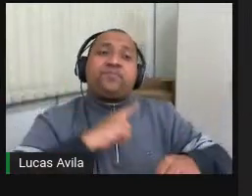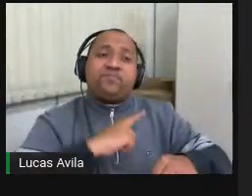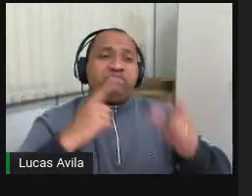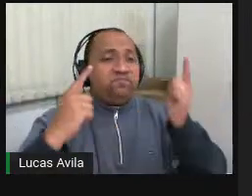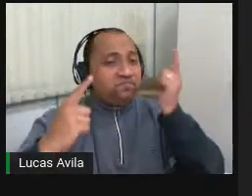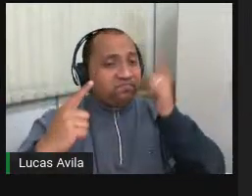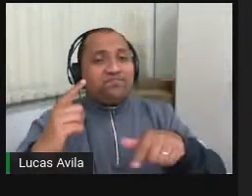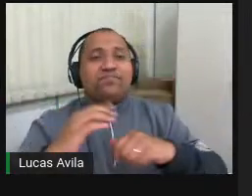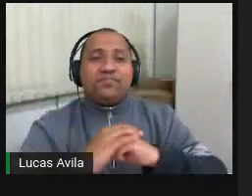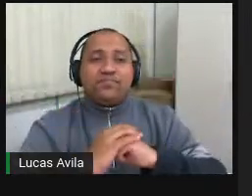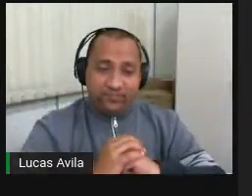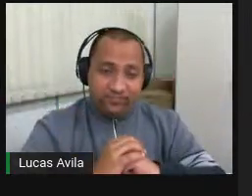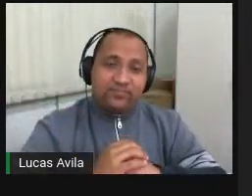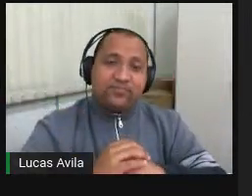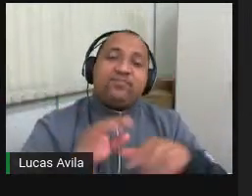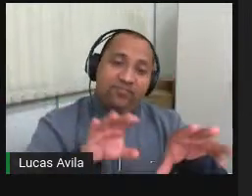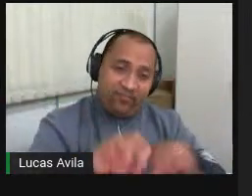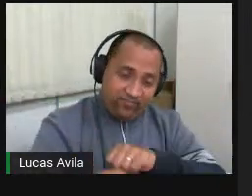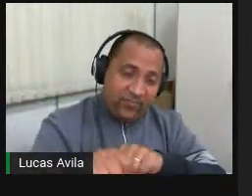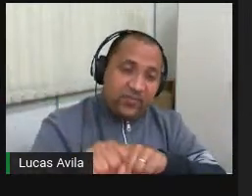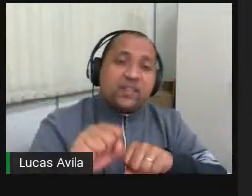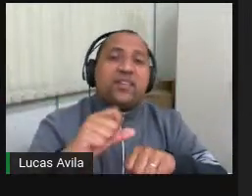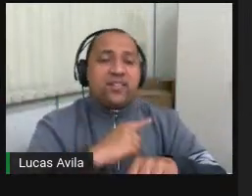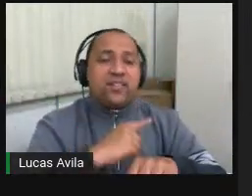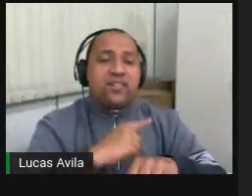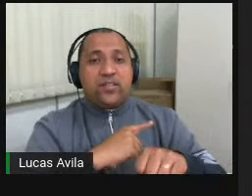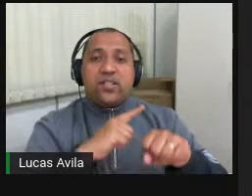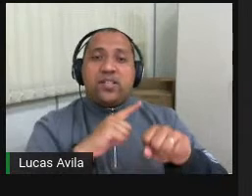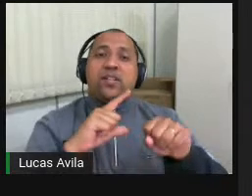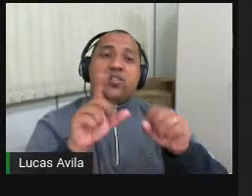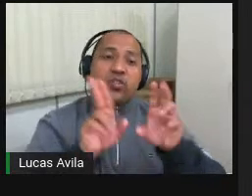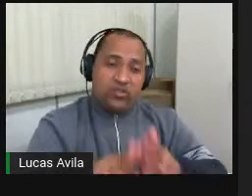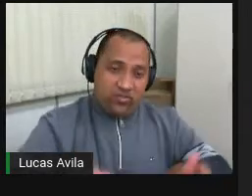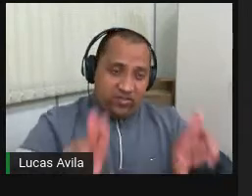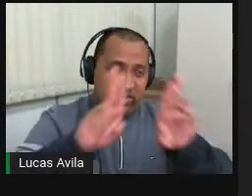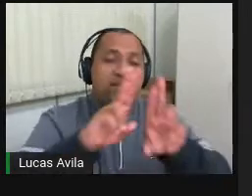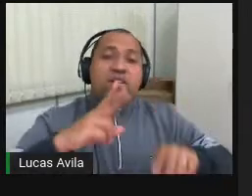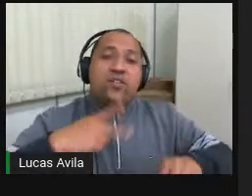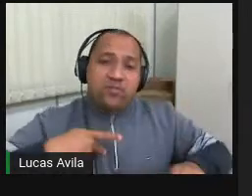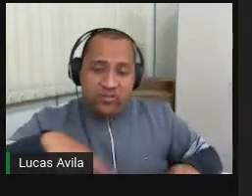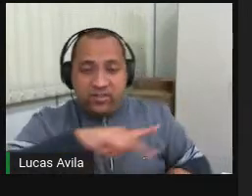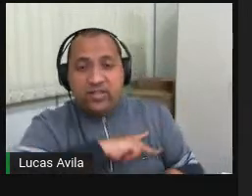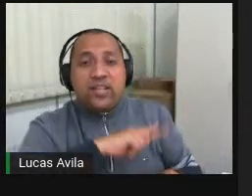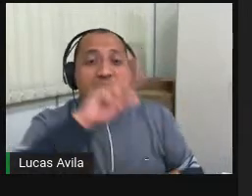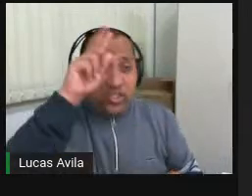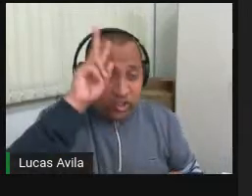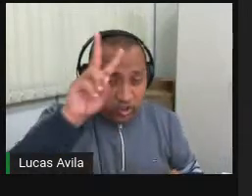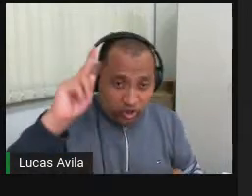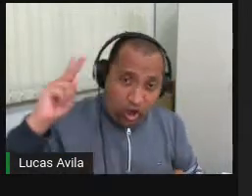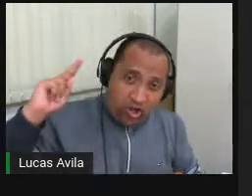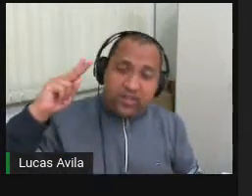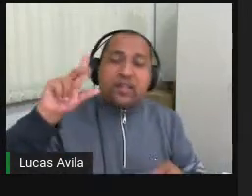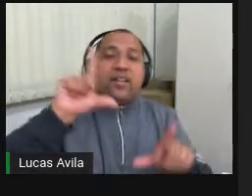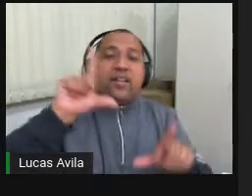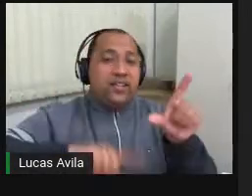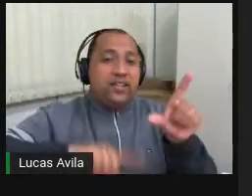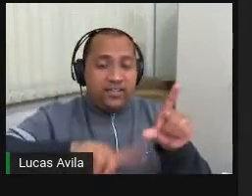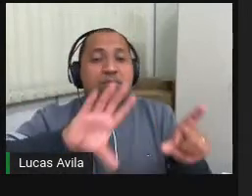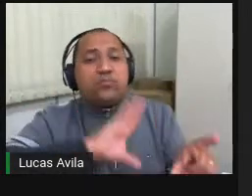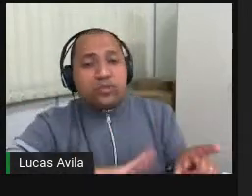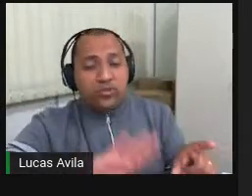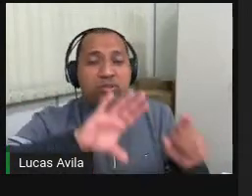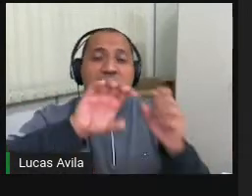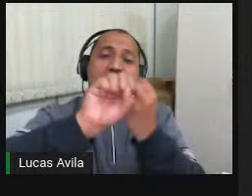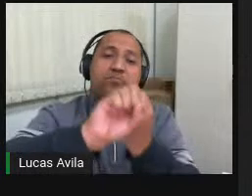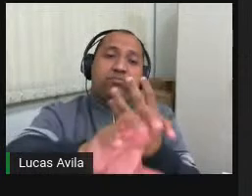aqui. Formar em uma universidade pública licenciados em História, Letras, Português, Educação à Distância